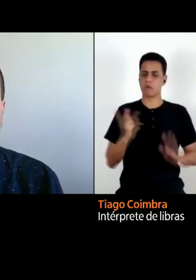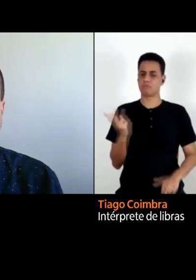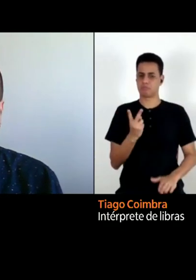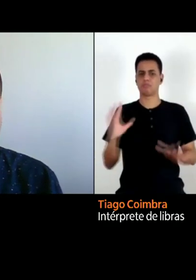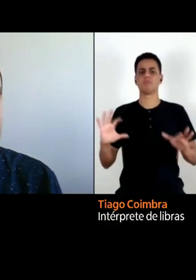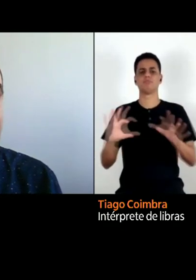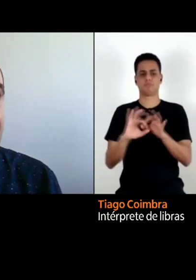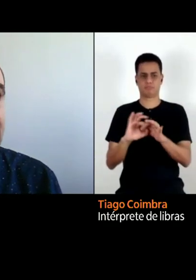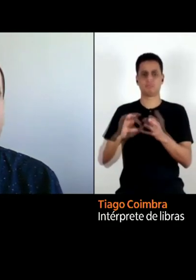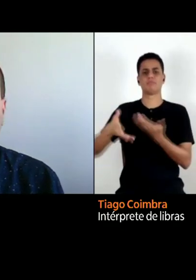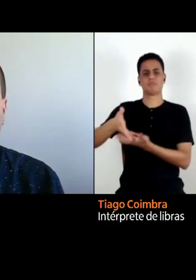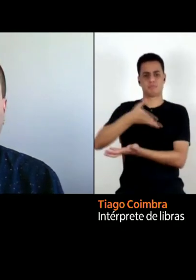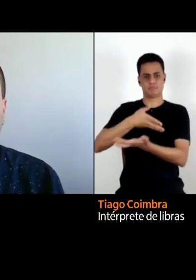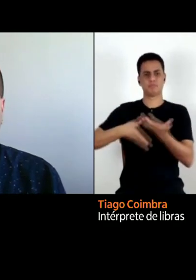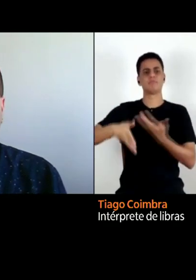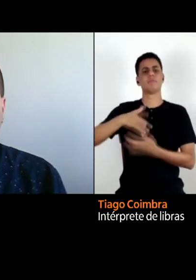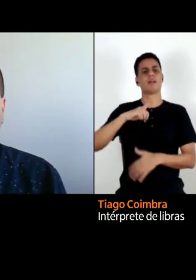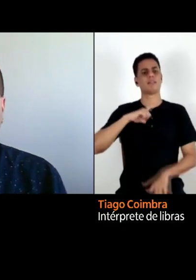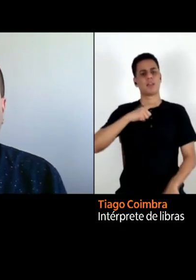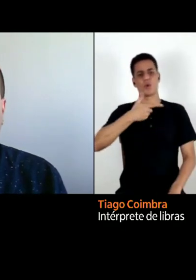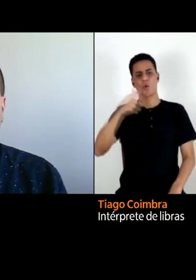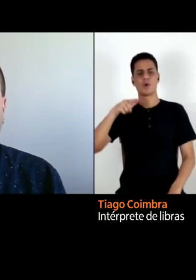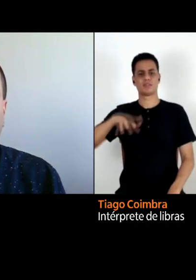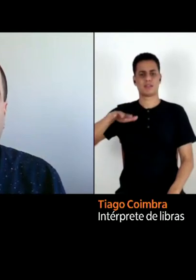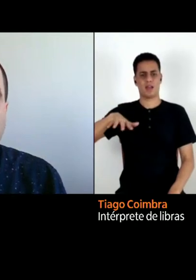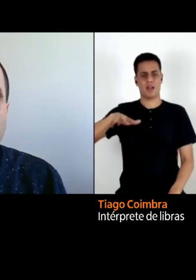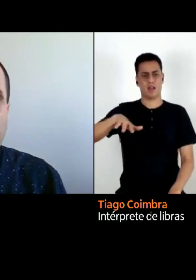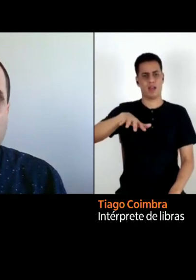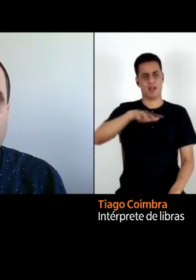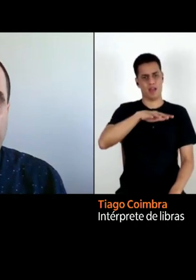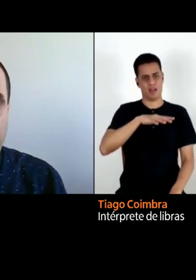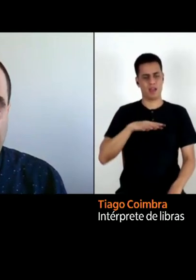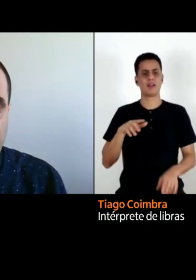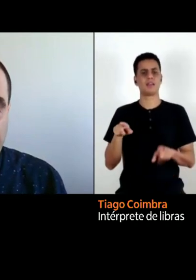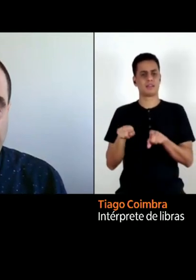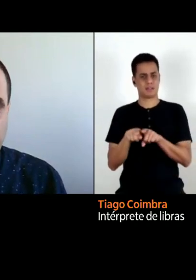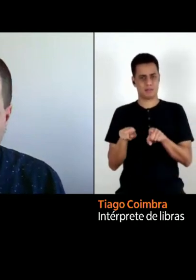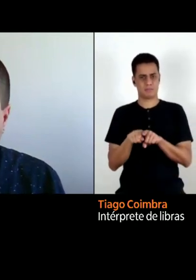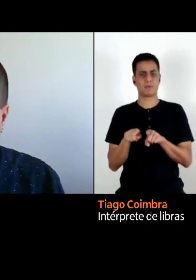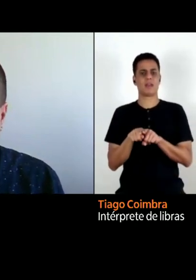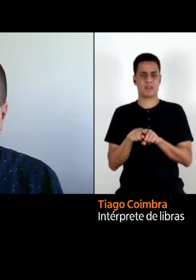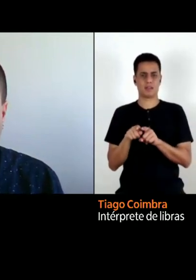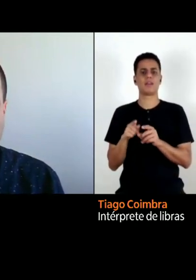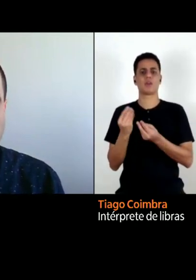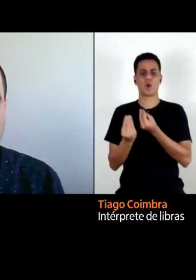da intertextualidade e da intermedialidade.